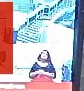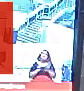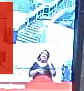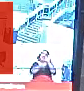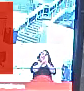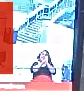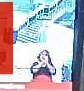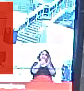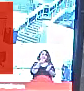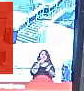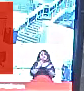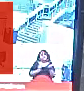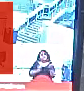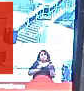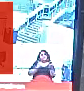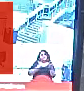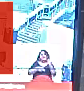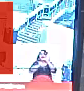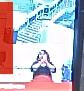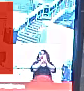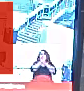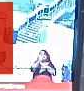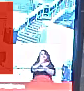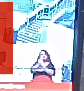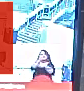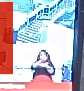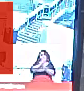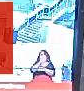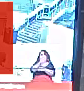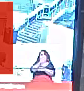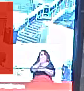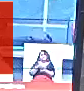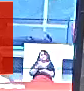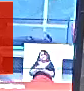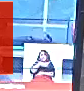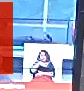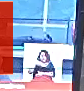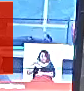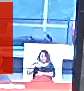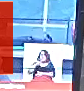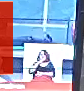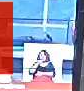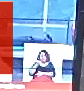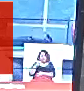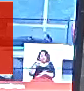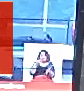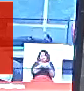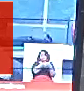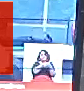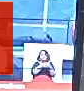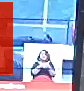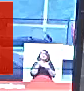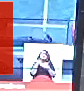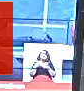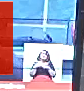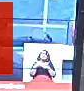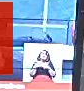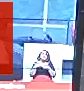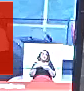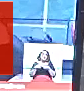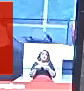estadual. É lógico que nós vamos fazer cumprir, o Ministério Público vai fazer cumprir, porque o Estado que fez a